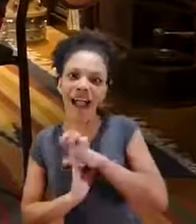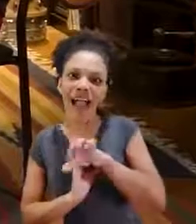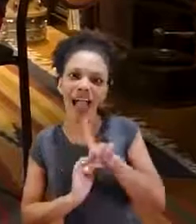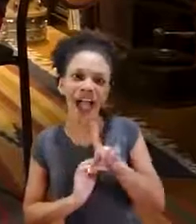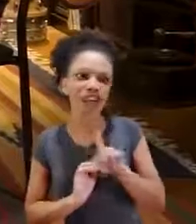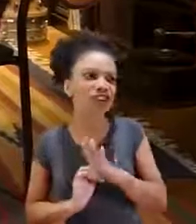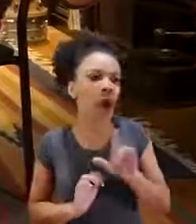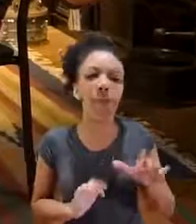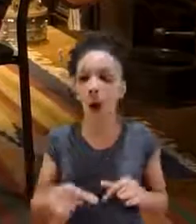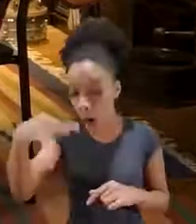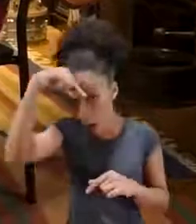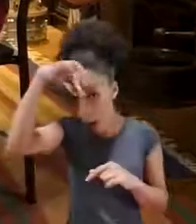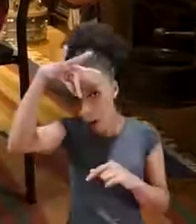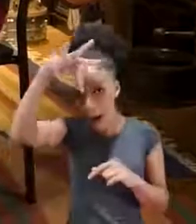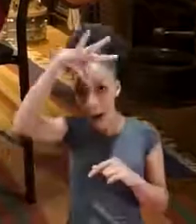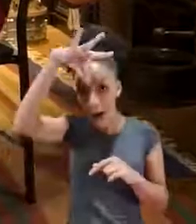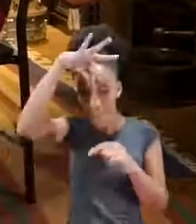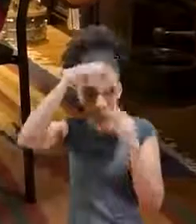desesperada sua